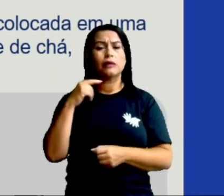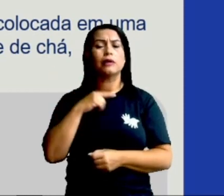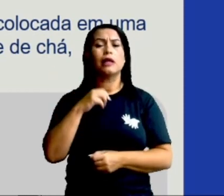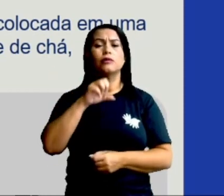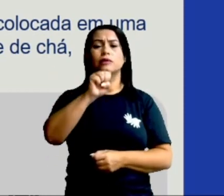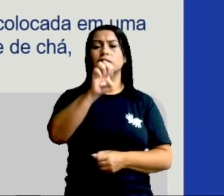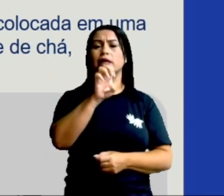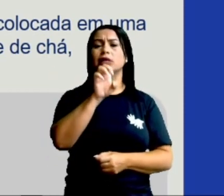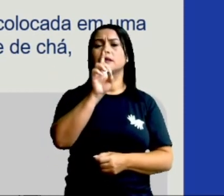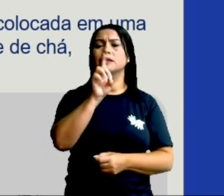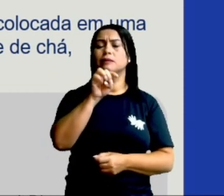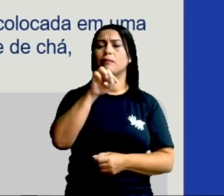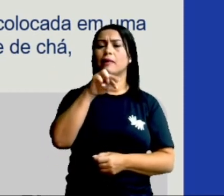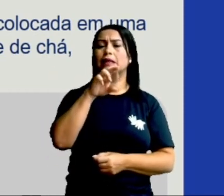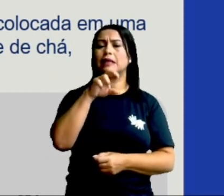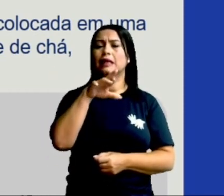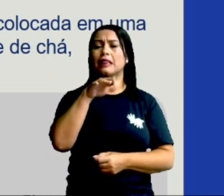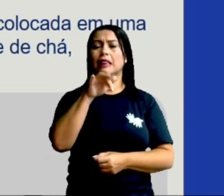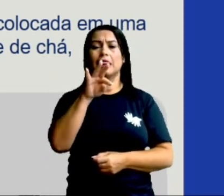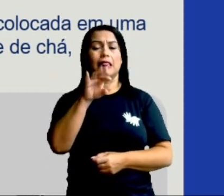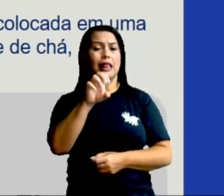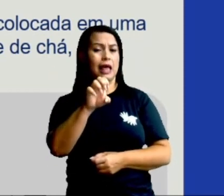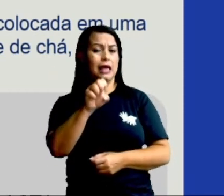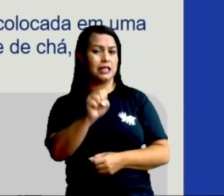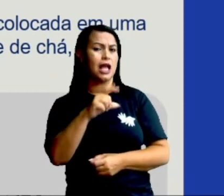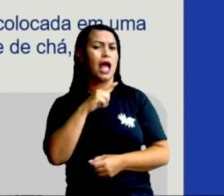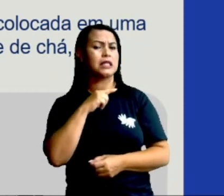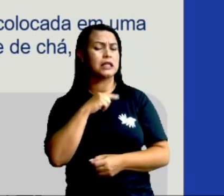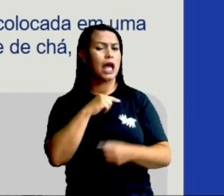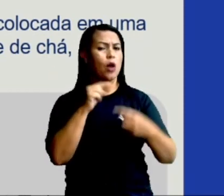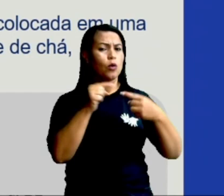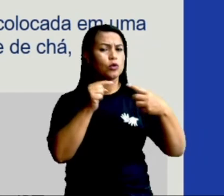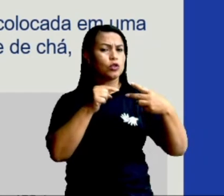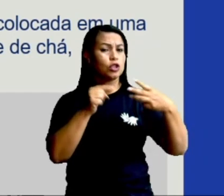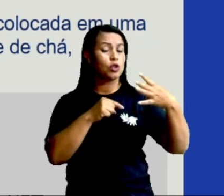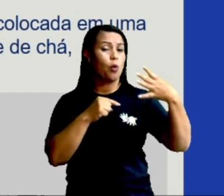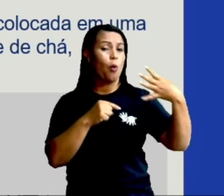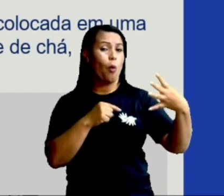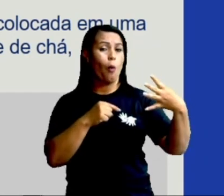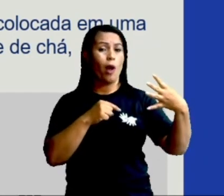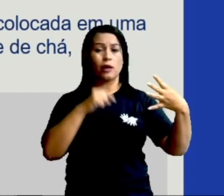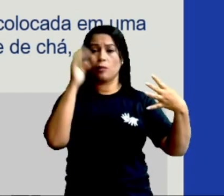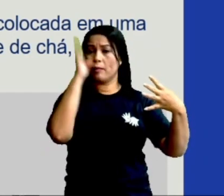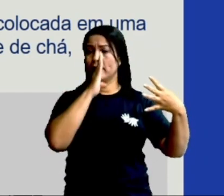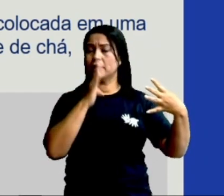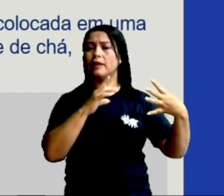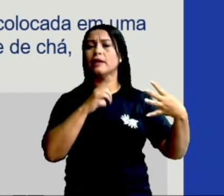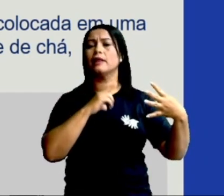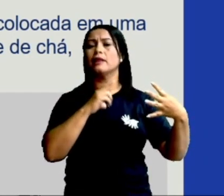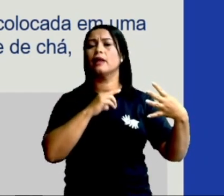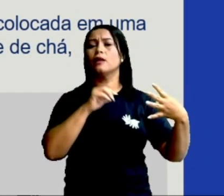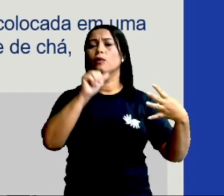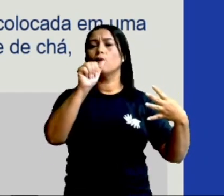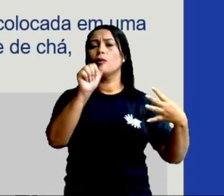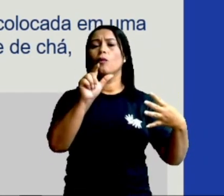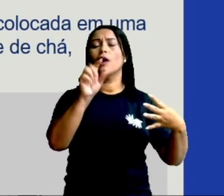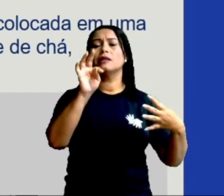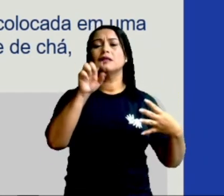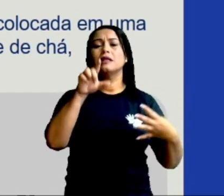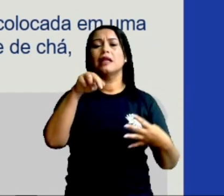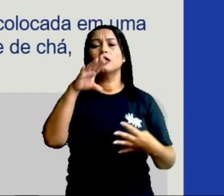cristalinas a região sul contém quatro regiões hidrográficas brasileiras Atlântico Sul